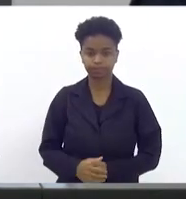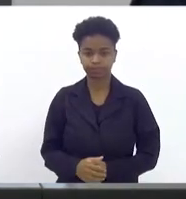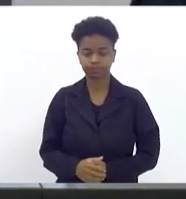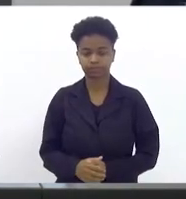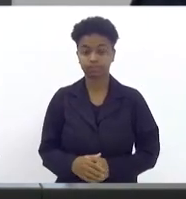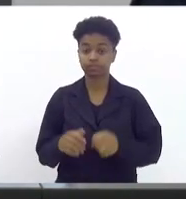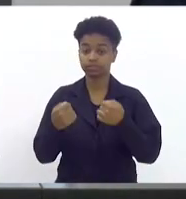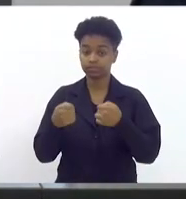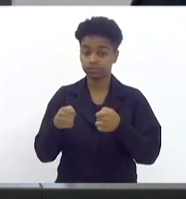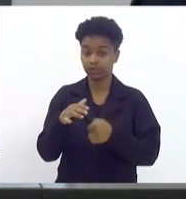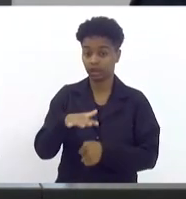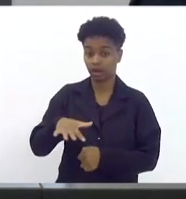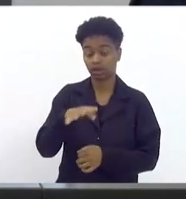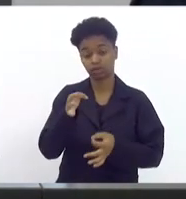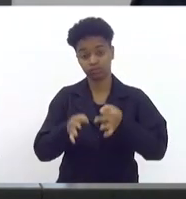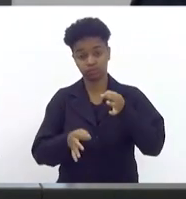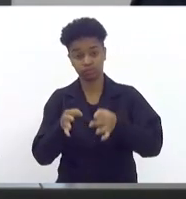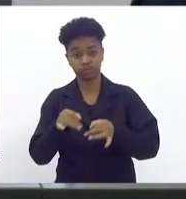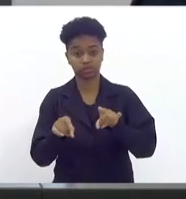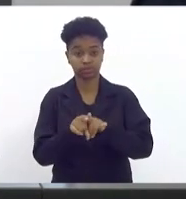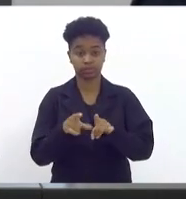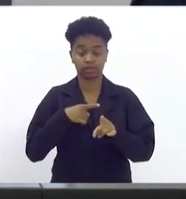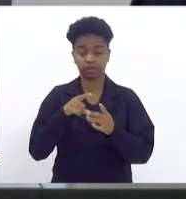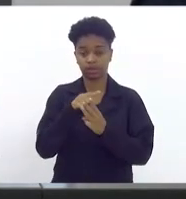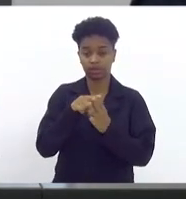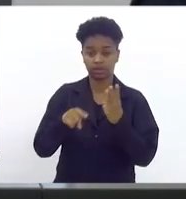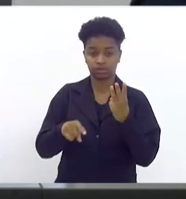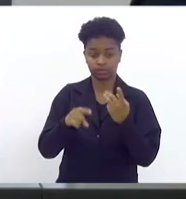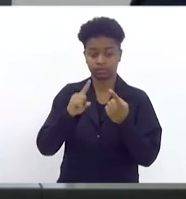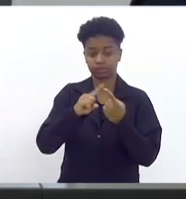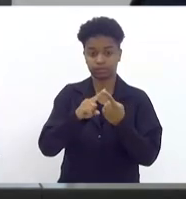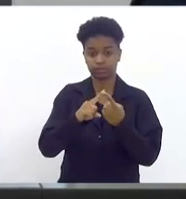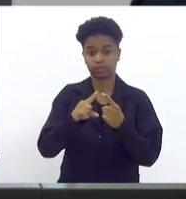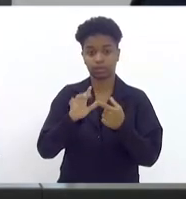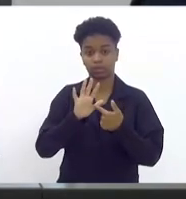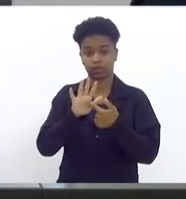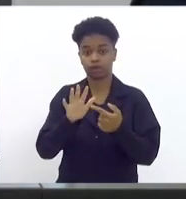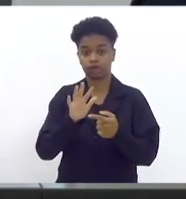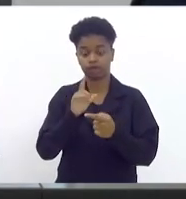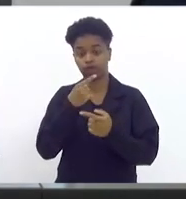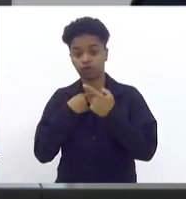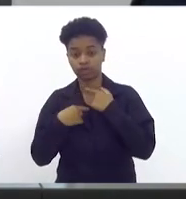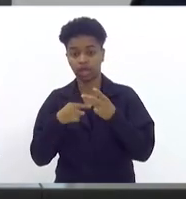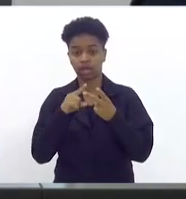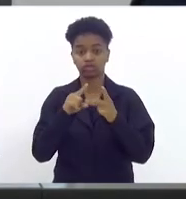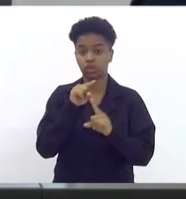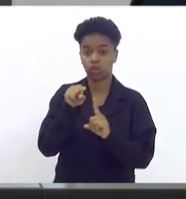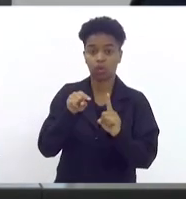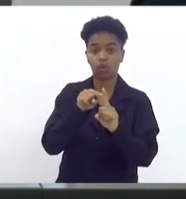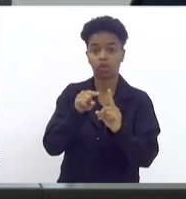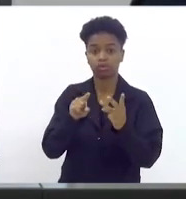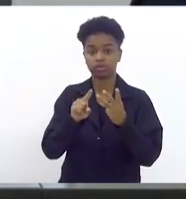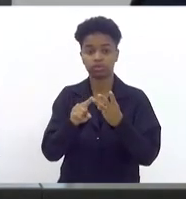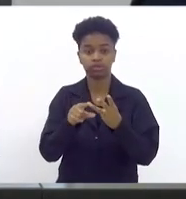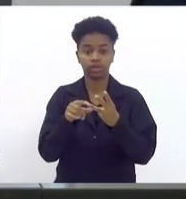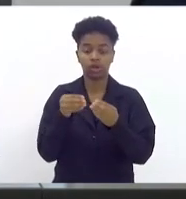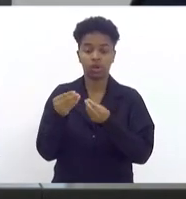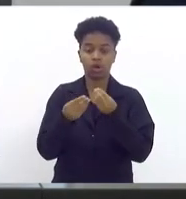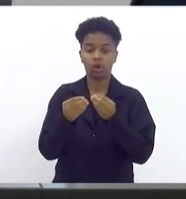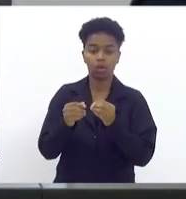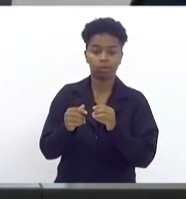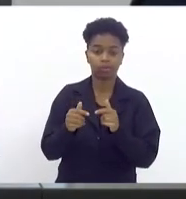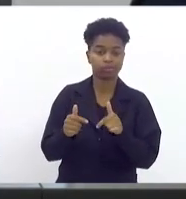precisa existir no âmbito jurídico, mediante a presença de três elementos: declaração de vontade, finalidade e idoneidade do